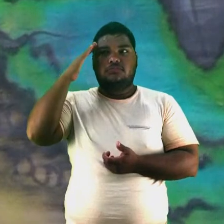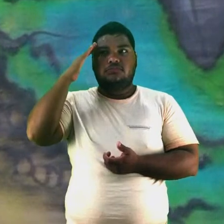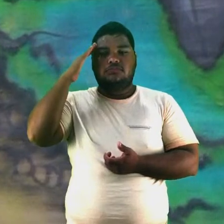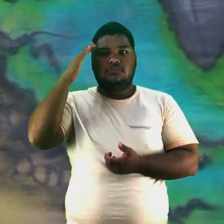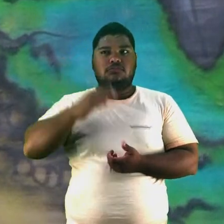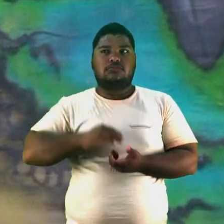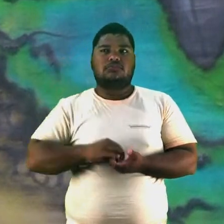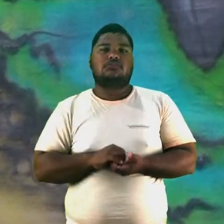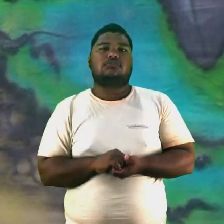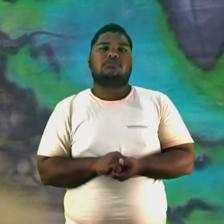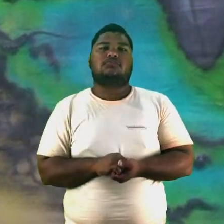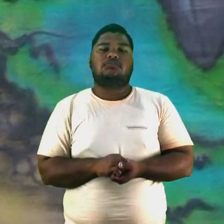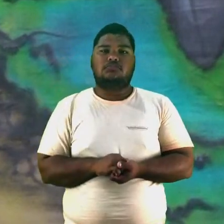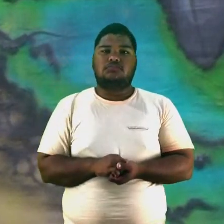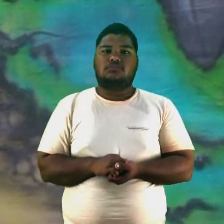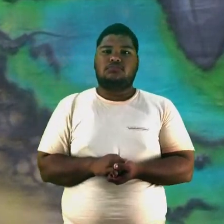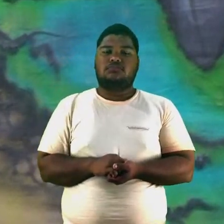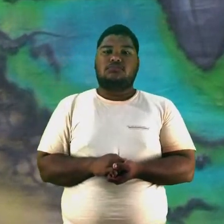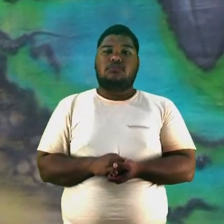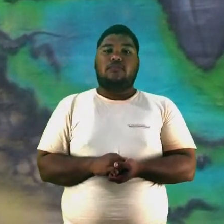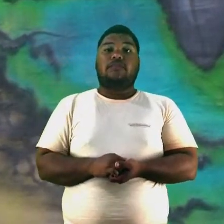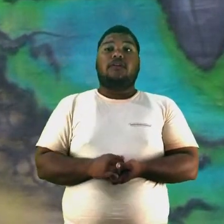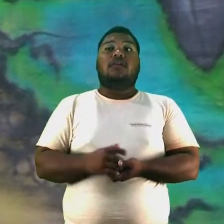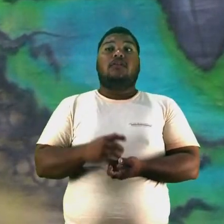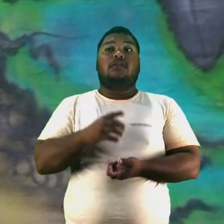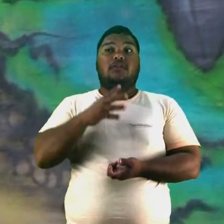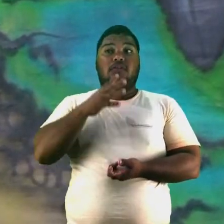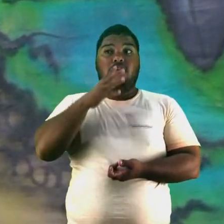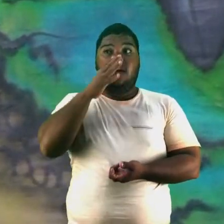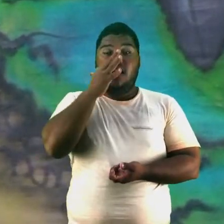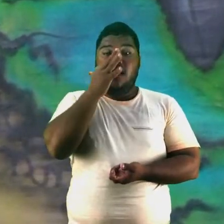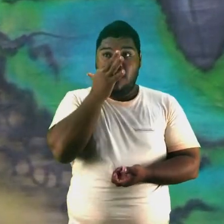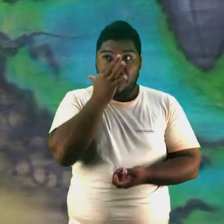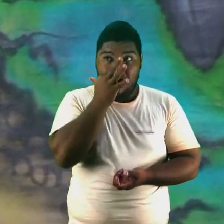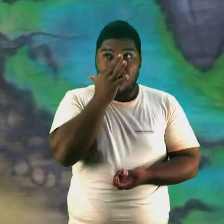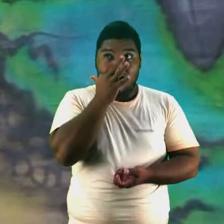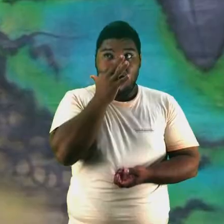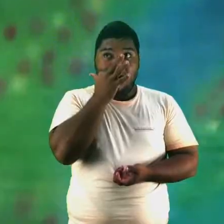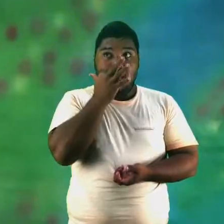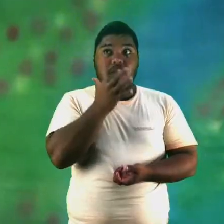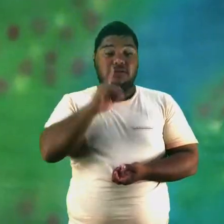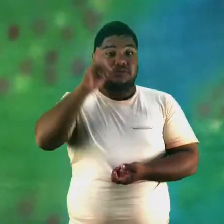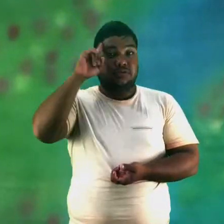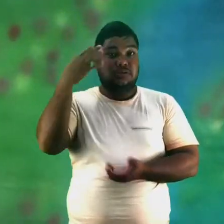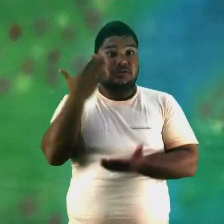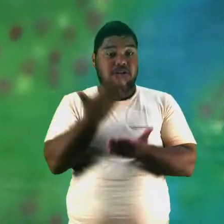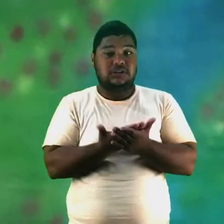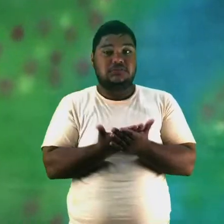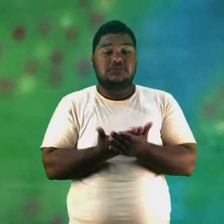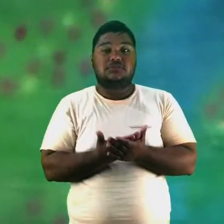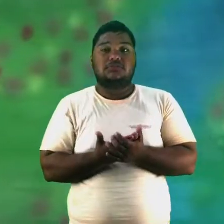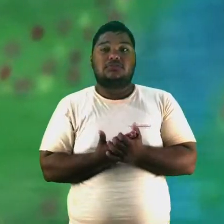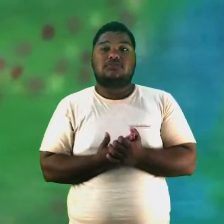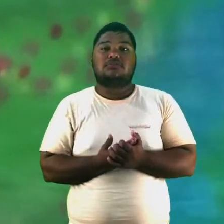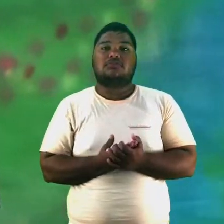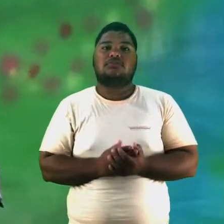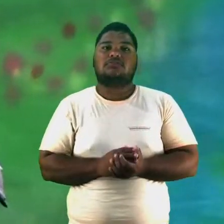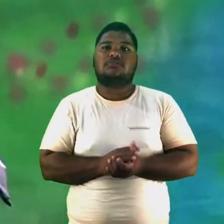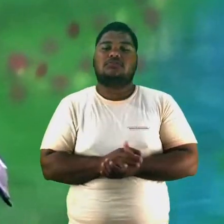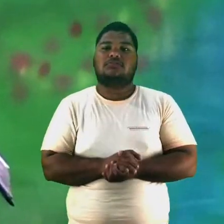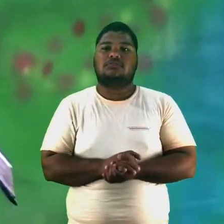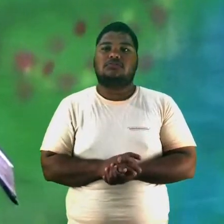É impressionante como nós acreditamos facilmente nas mentiras do diabo.